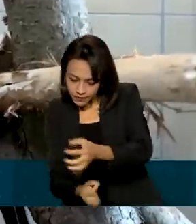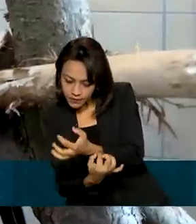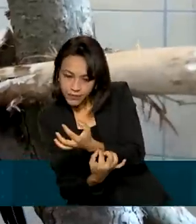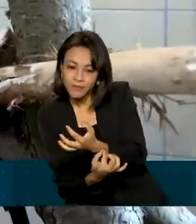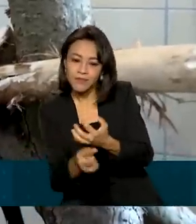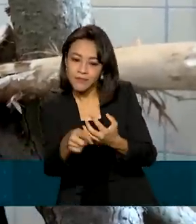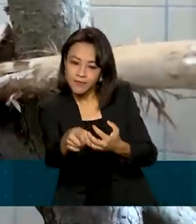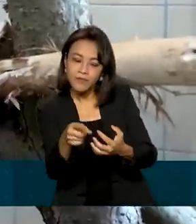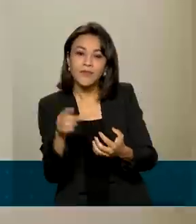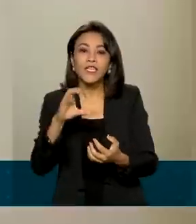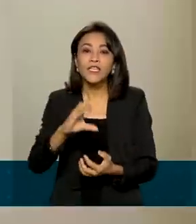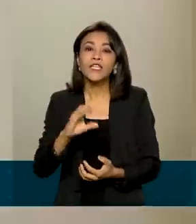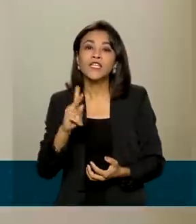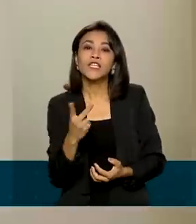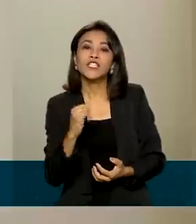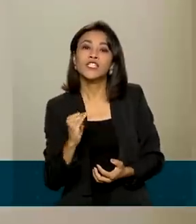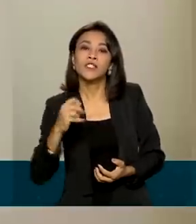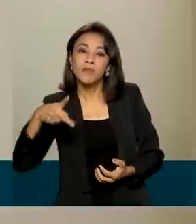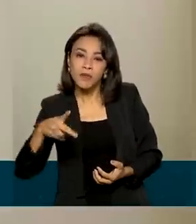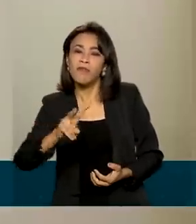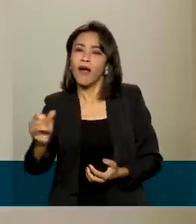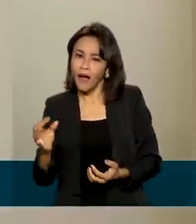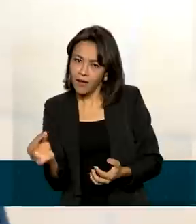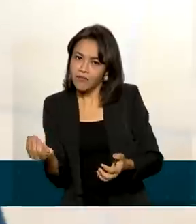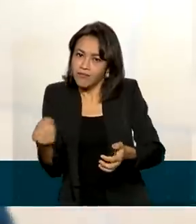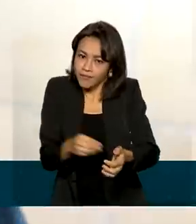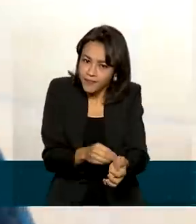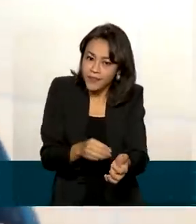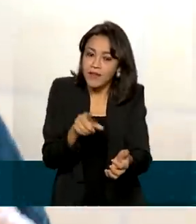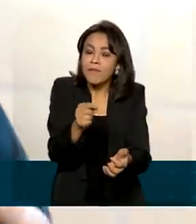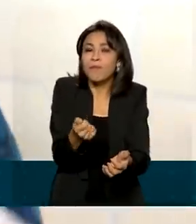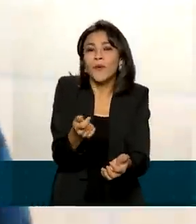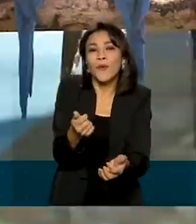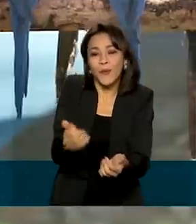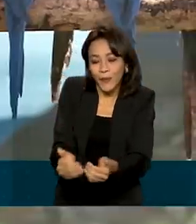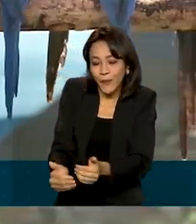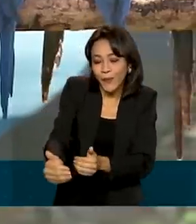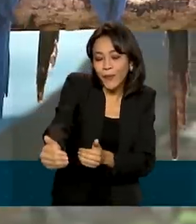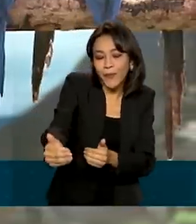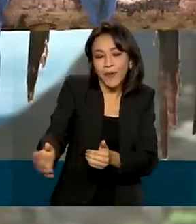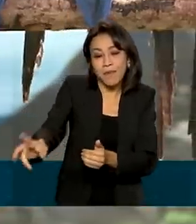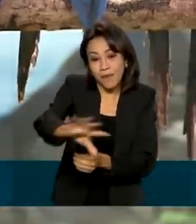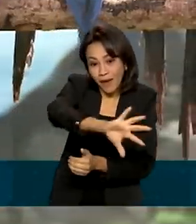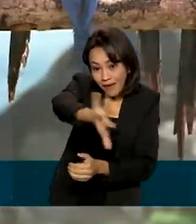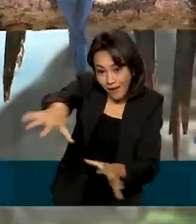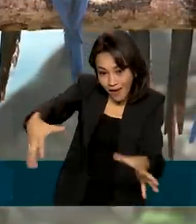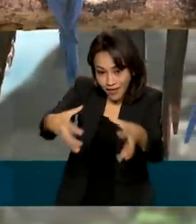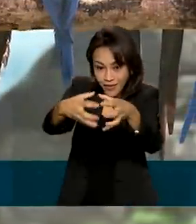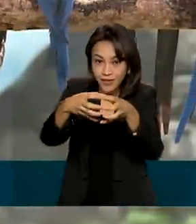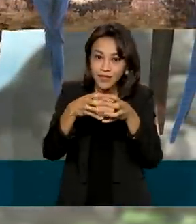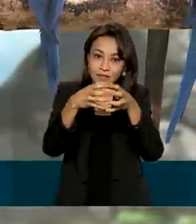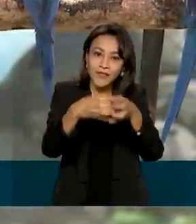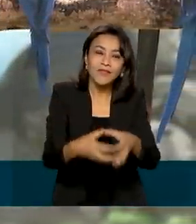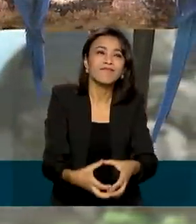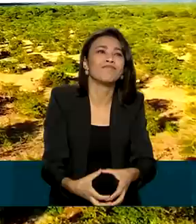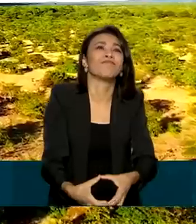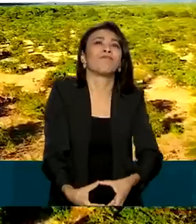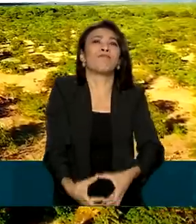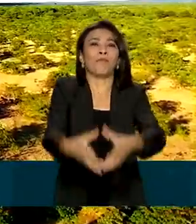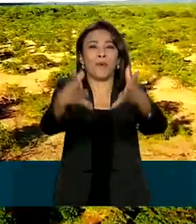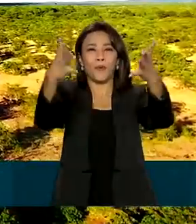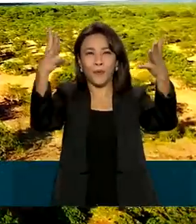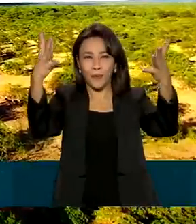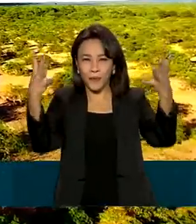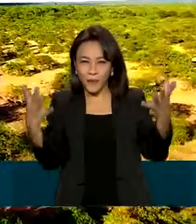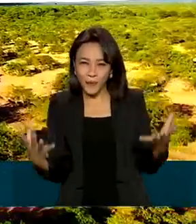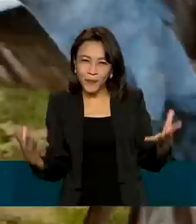e microchips. E agora falta muito pouco para as ararinhas ganharem a liberdade e o